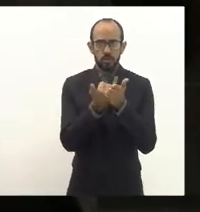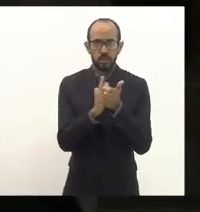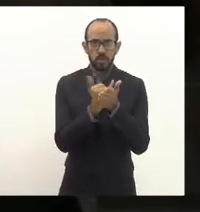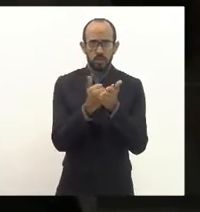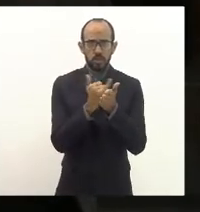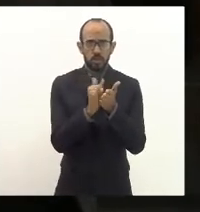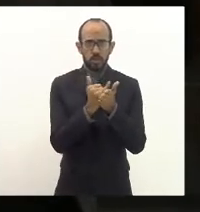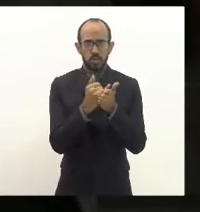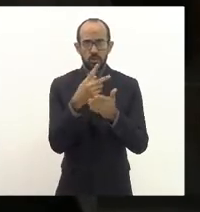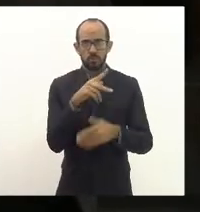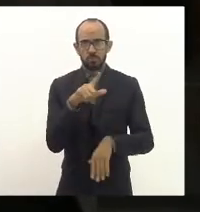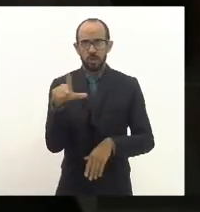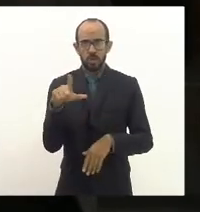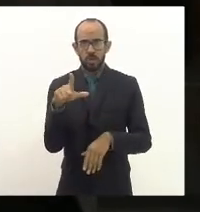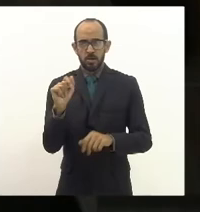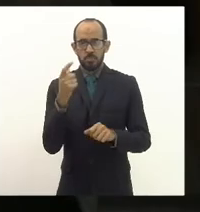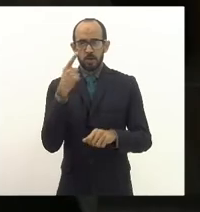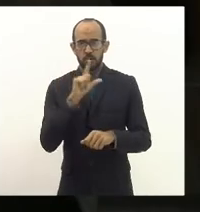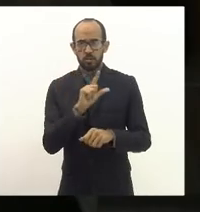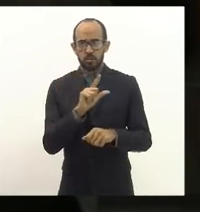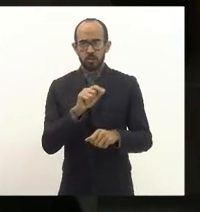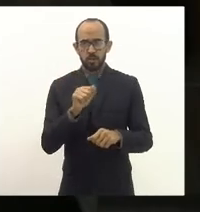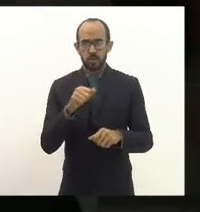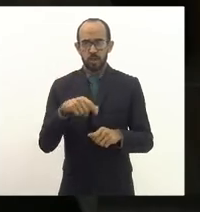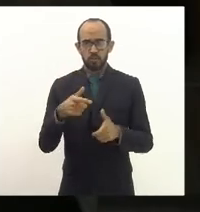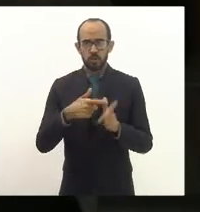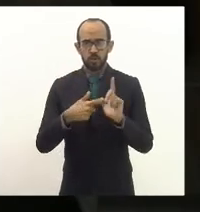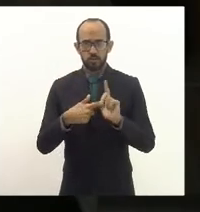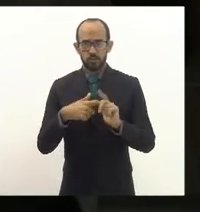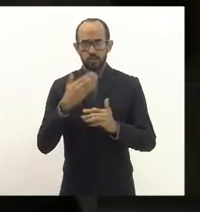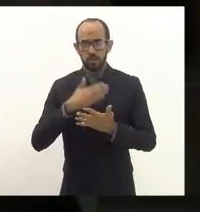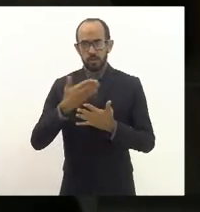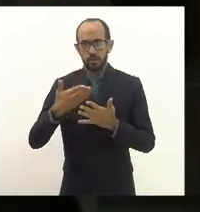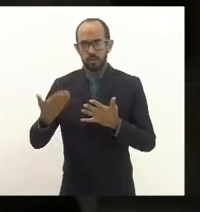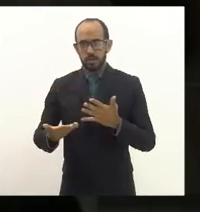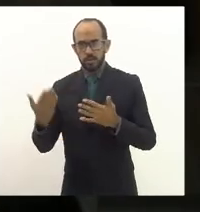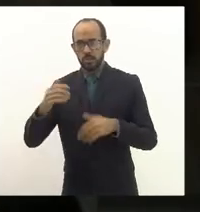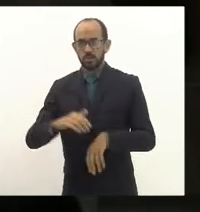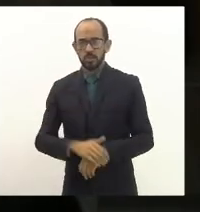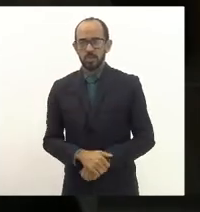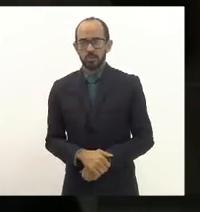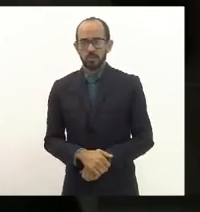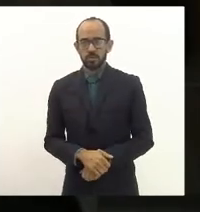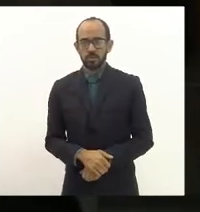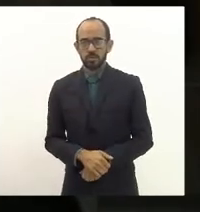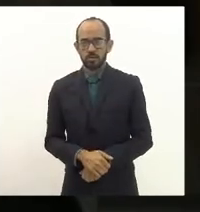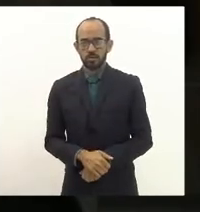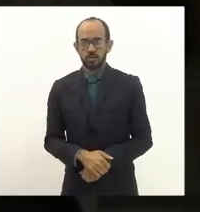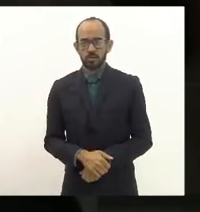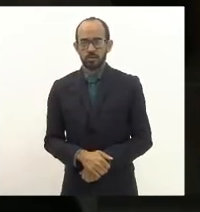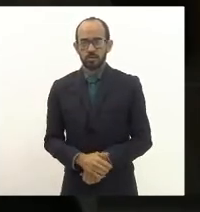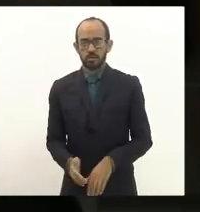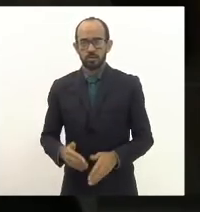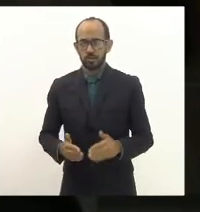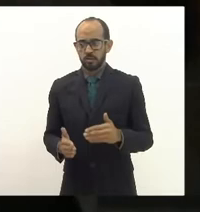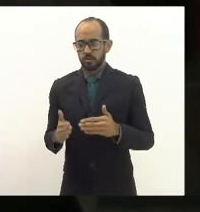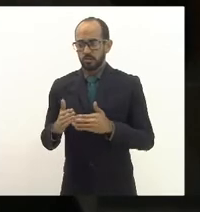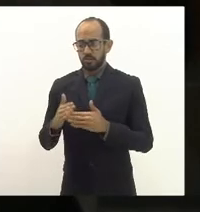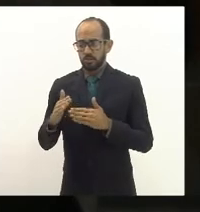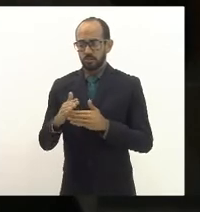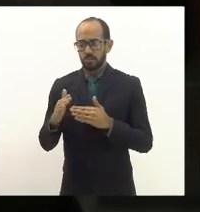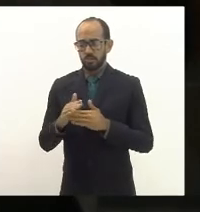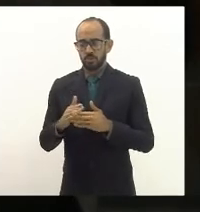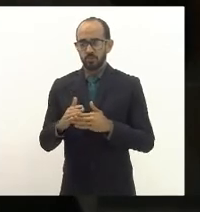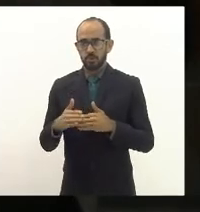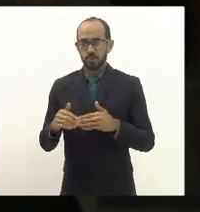no projeto para ter sua dívida parcelada, o prazo previsto foi